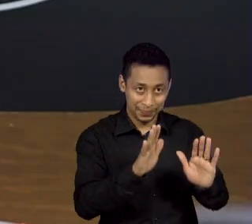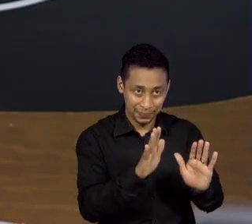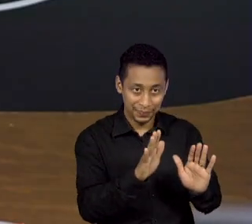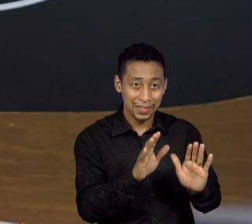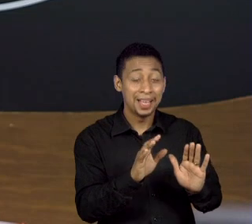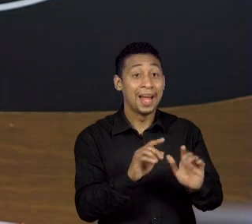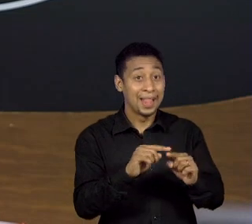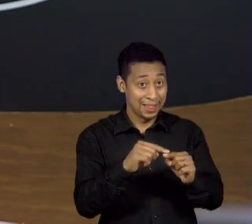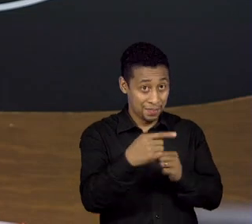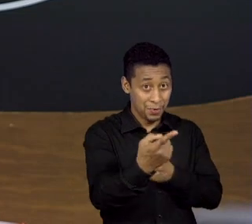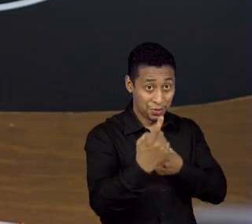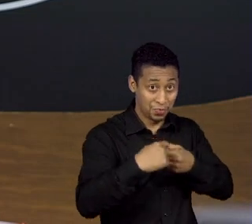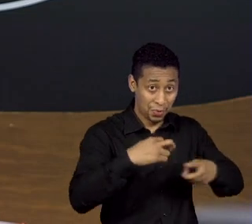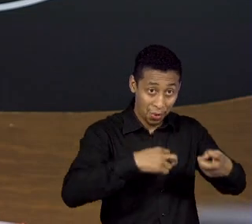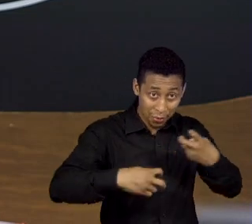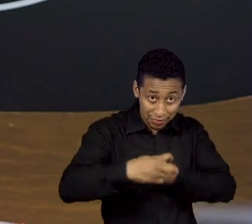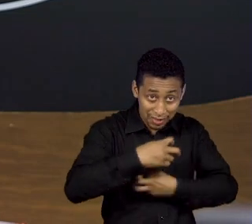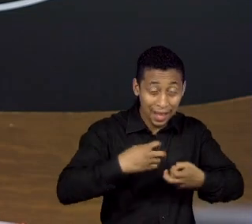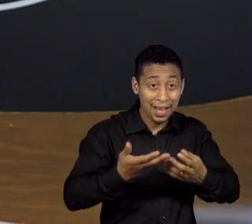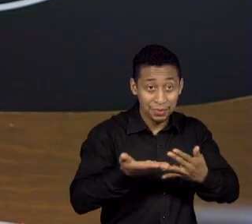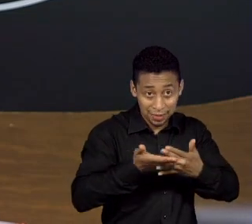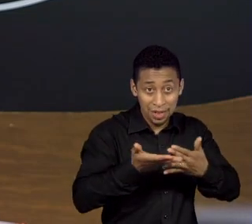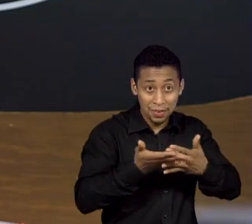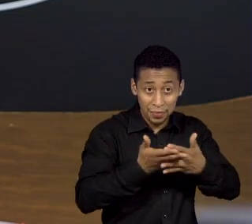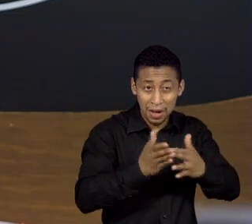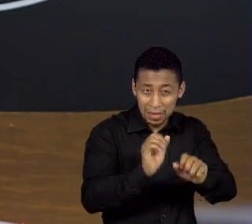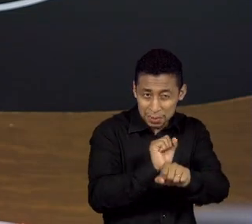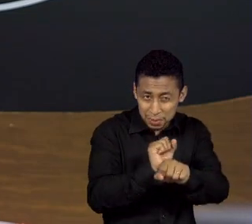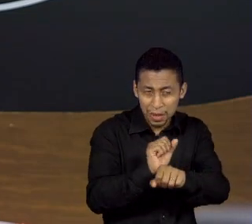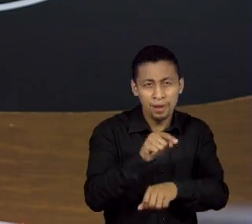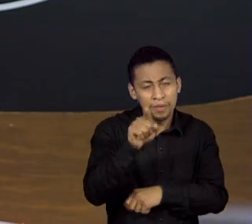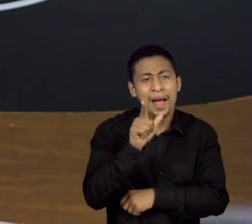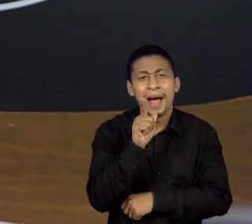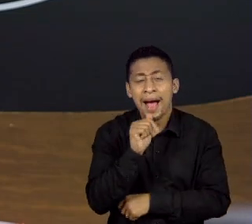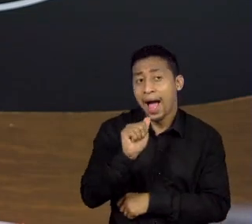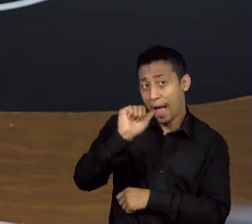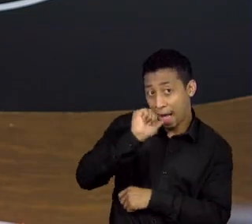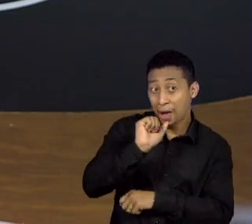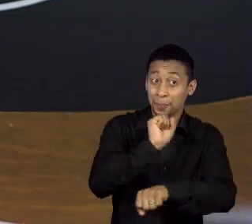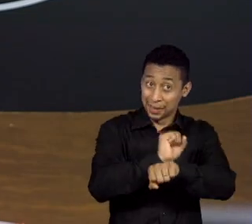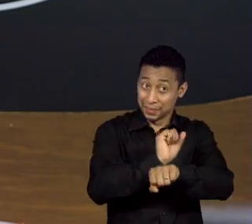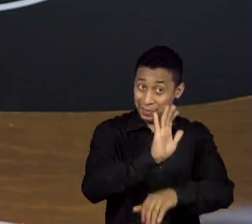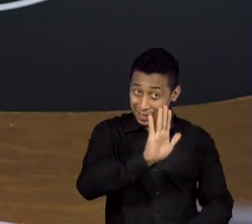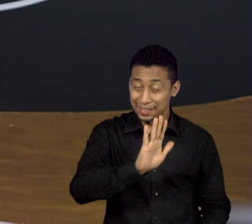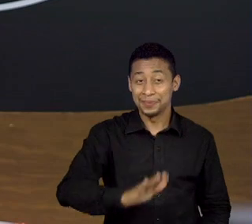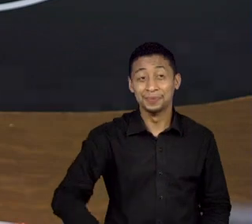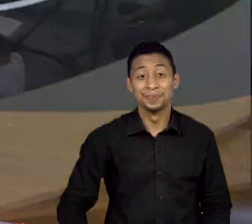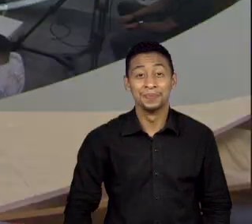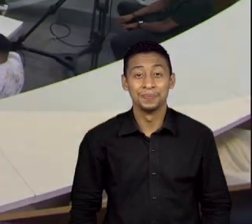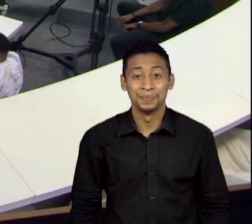partir daí, na volta do intervalo, então você tem tempinho para beber uma água, mas continuar com a gente.